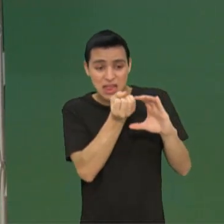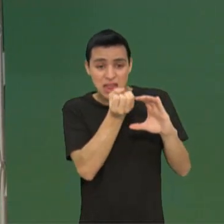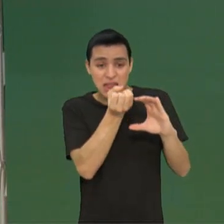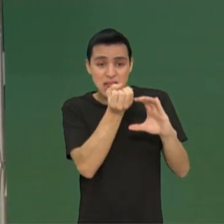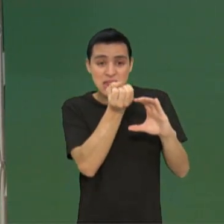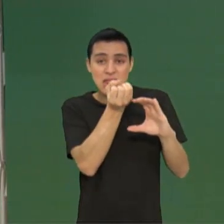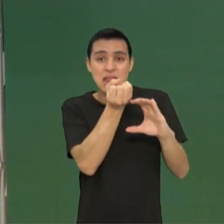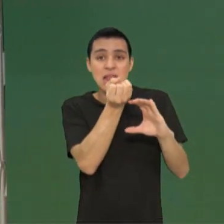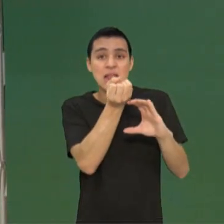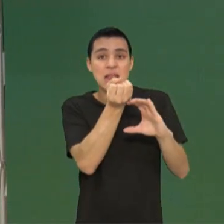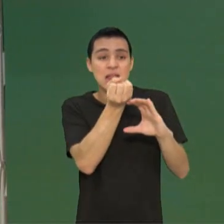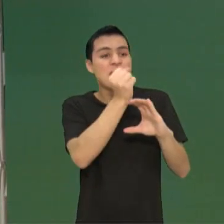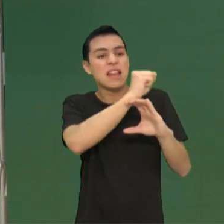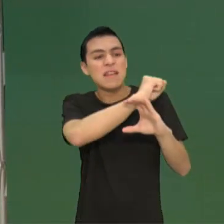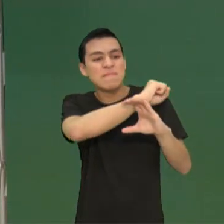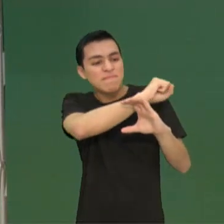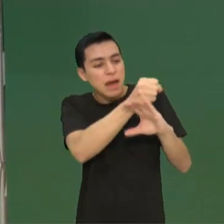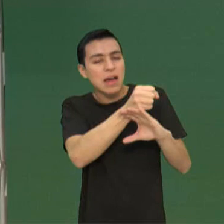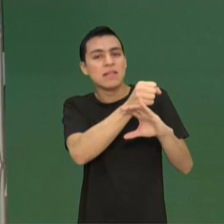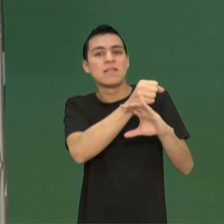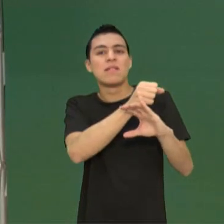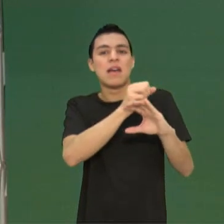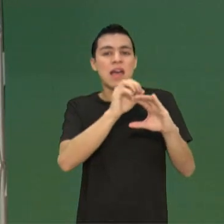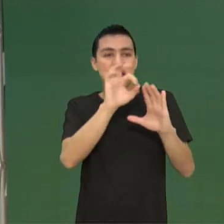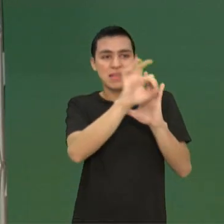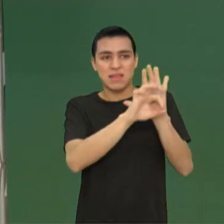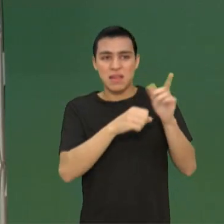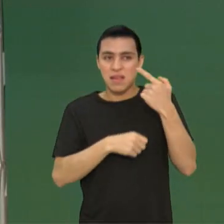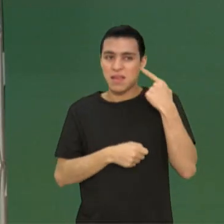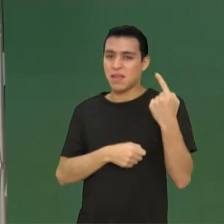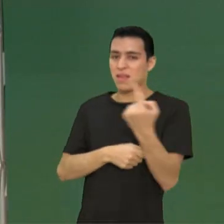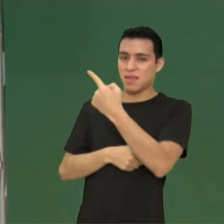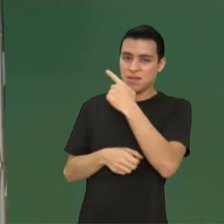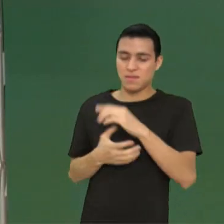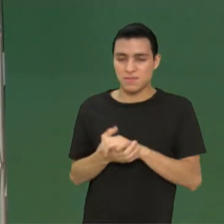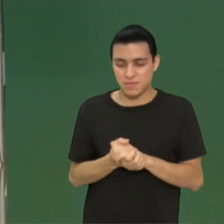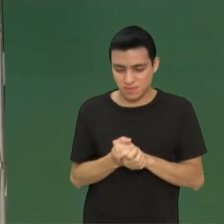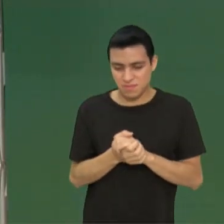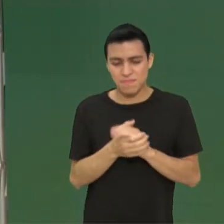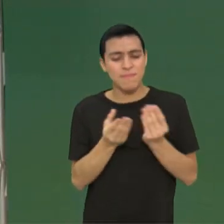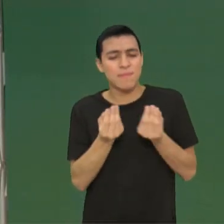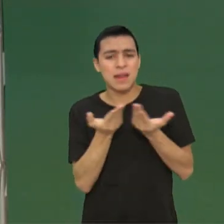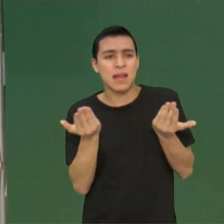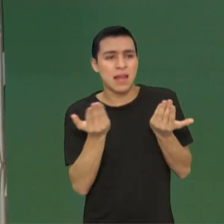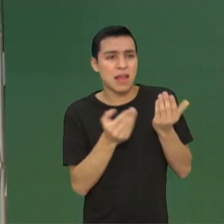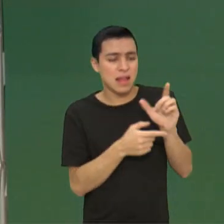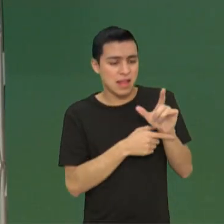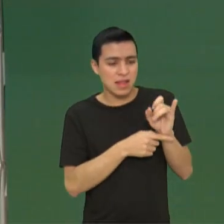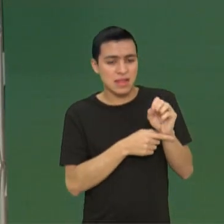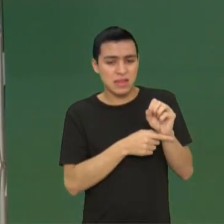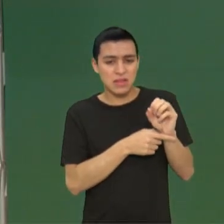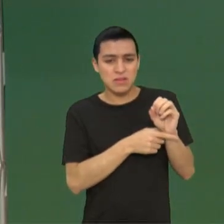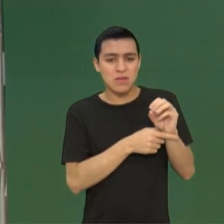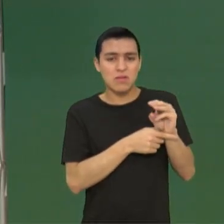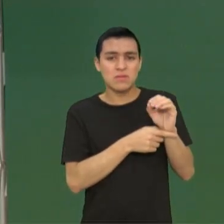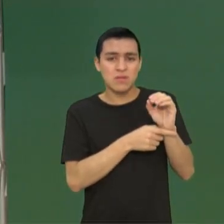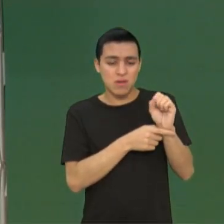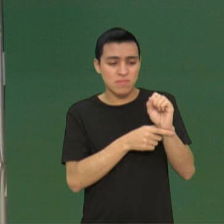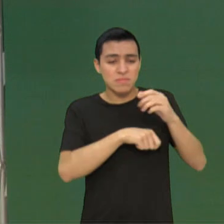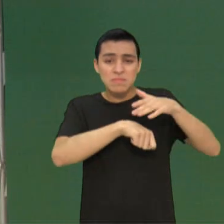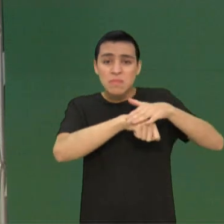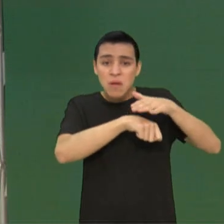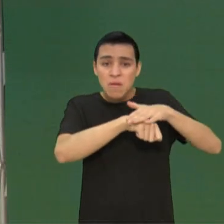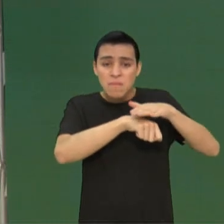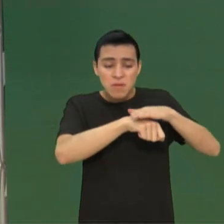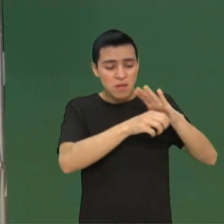lisossomo, elas matam a célula. Olha lá. Funções do lisossomo. Autofagia. Auto,